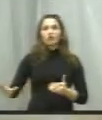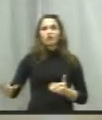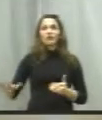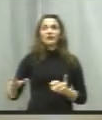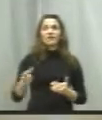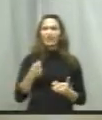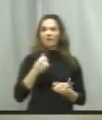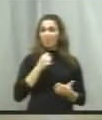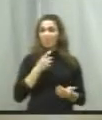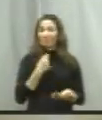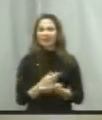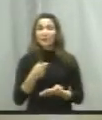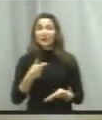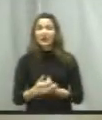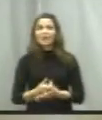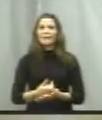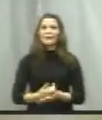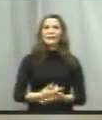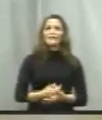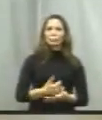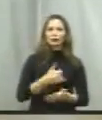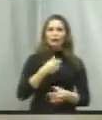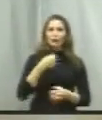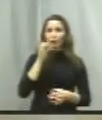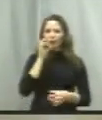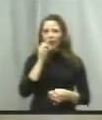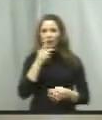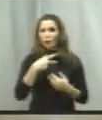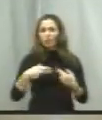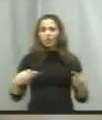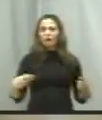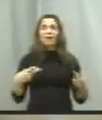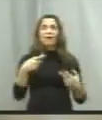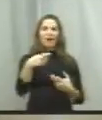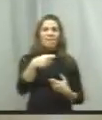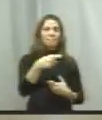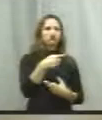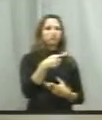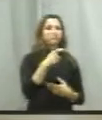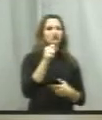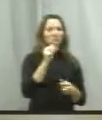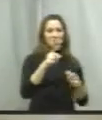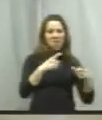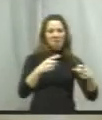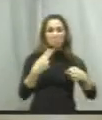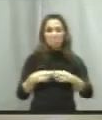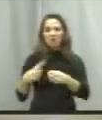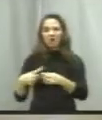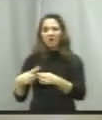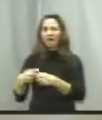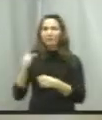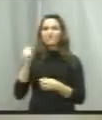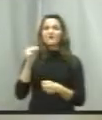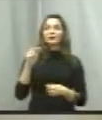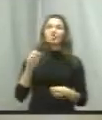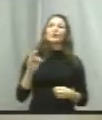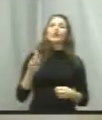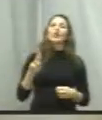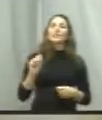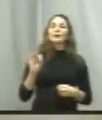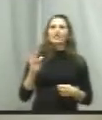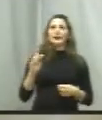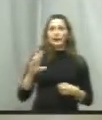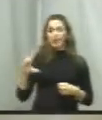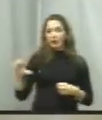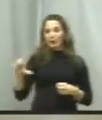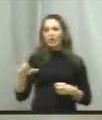vendendo droga no São Rafael, gente. Não sou eu que estou falando. Vai lá, pô, pega o carro e vê. As pessoas ficam me procurando no gabinete para internação. Vamos